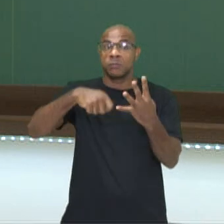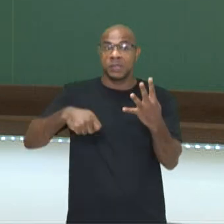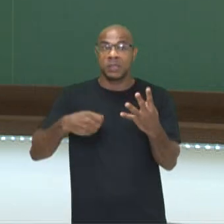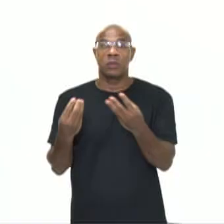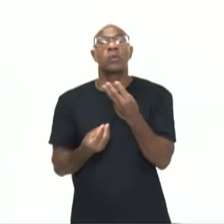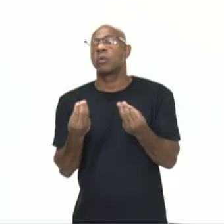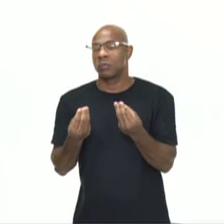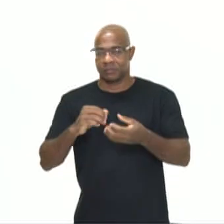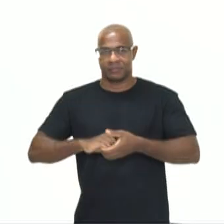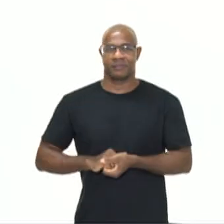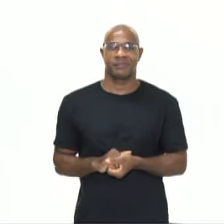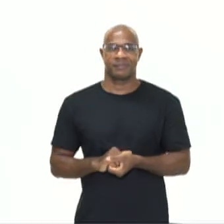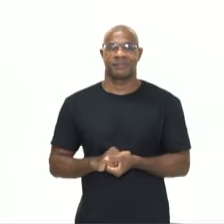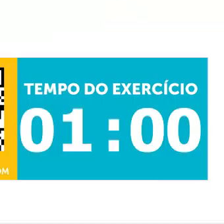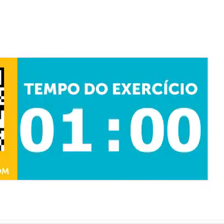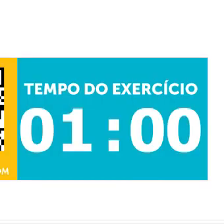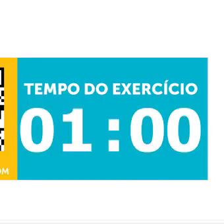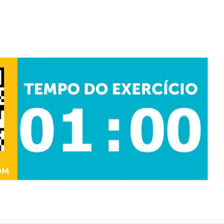resposta.